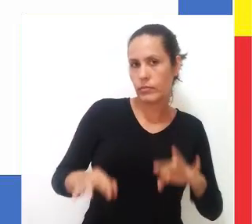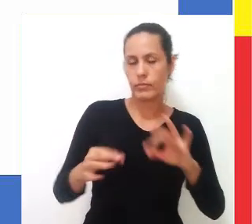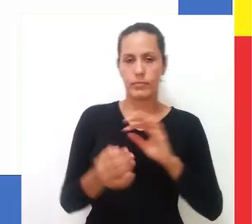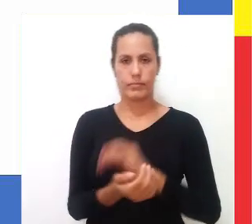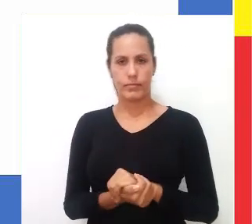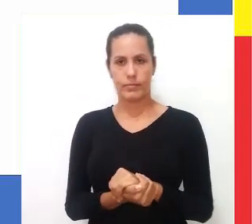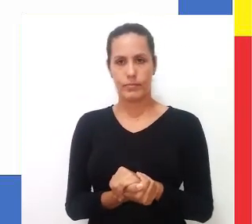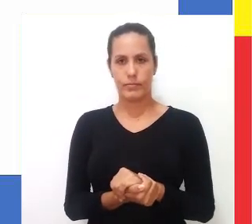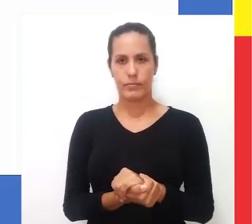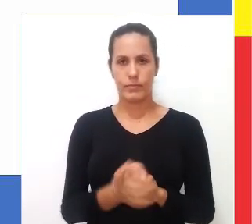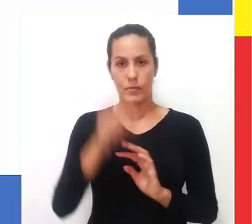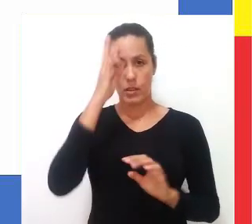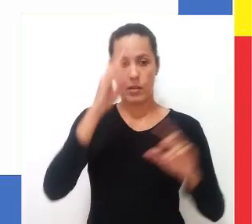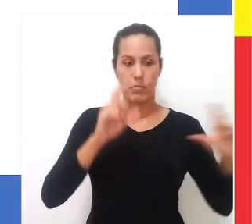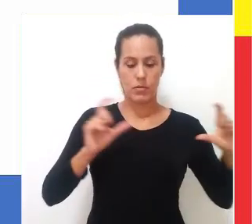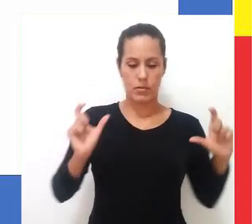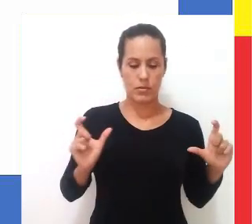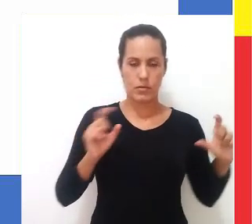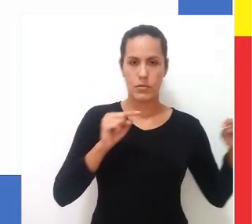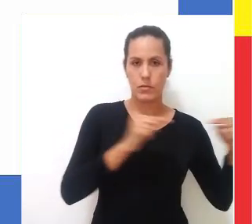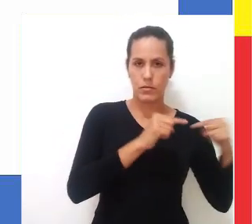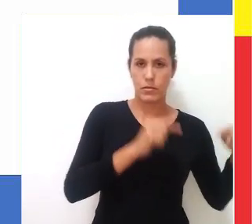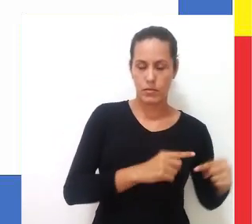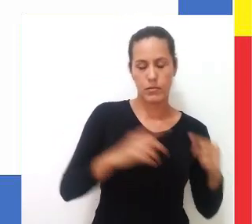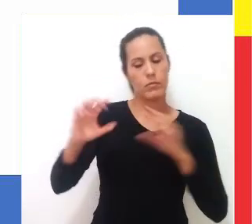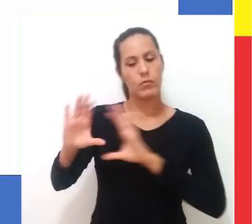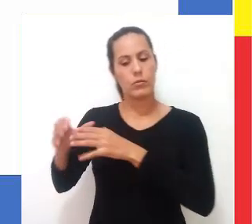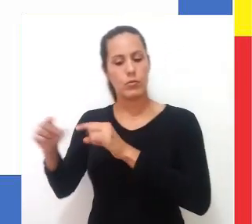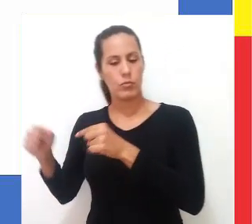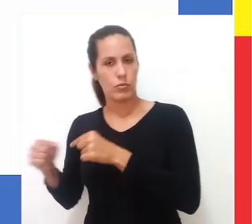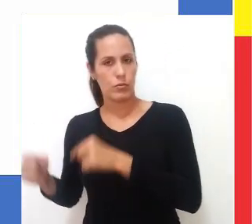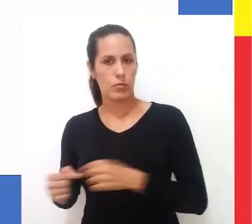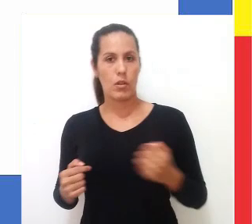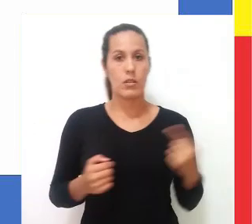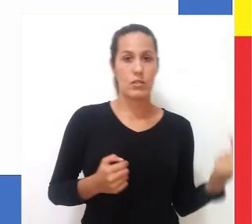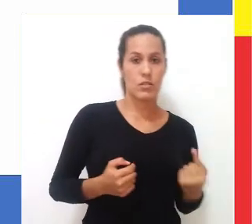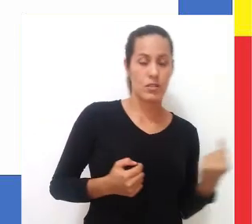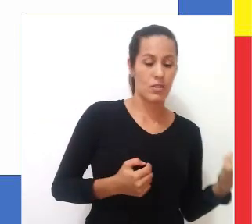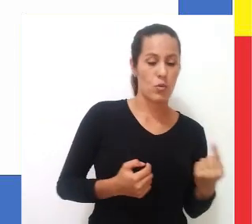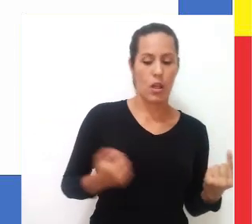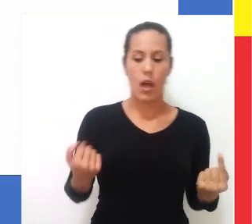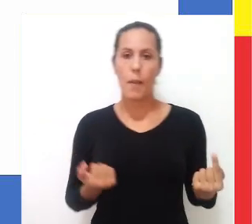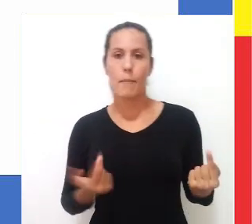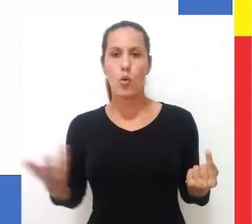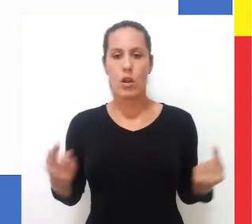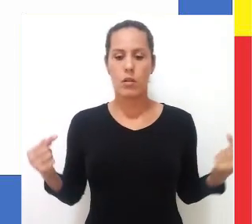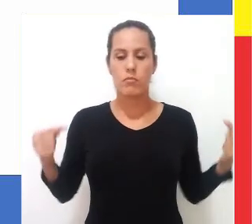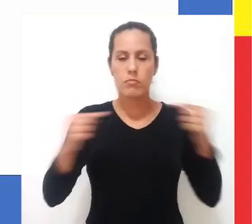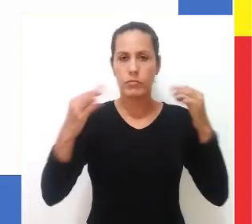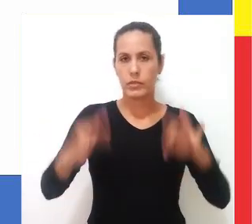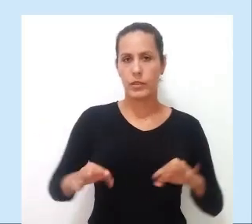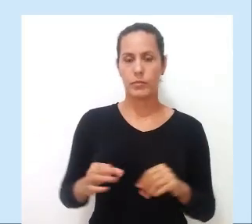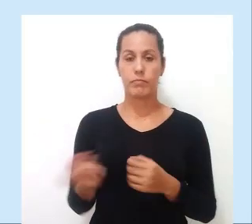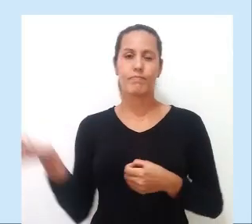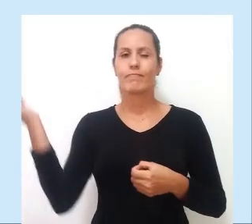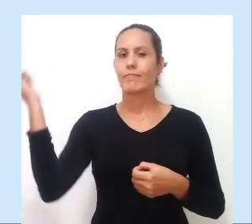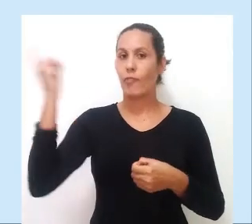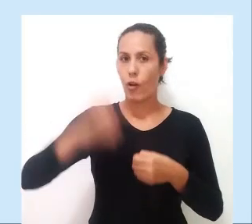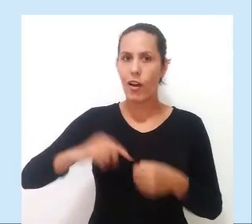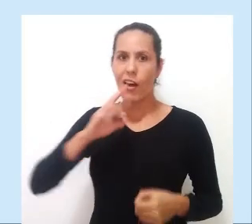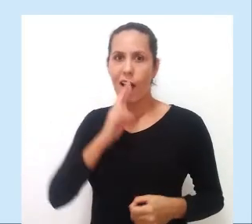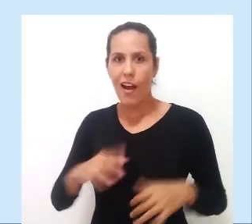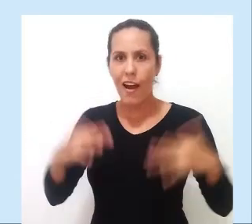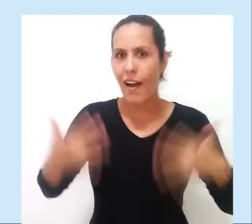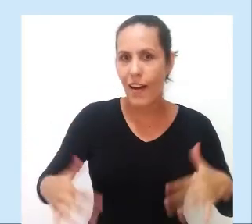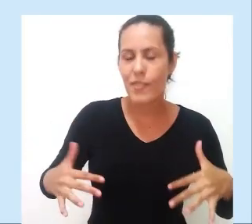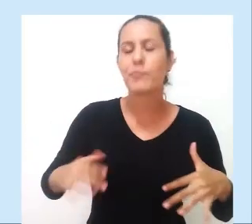that, is, these e those, are. Então, prestem bastante atenção a essa questão também.